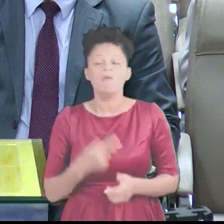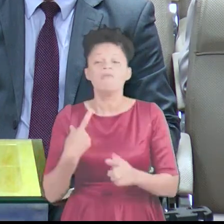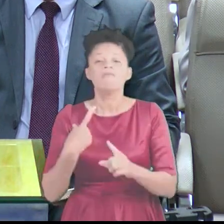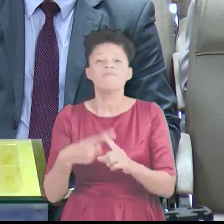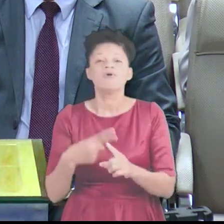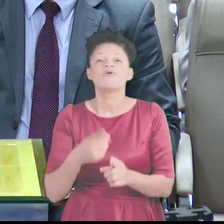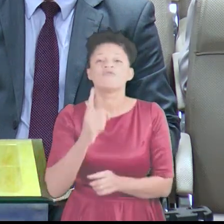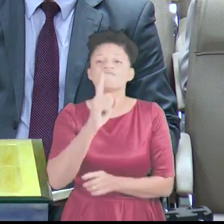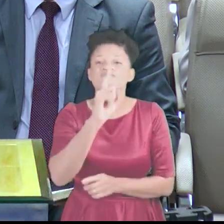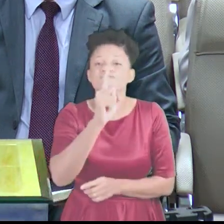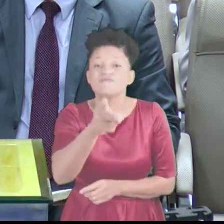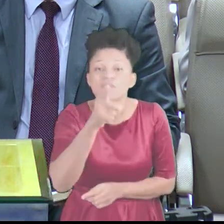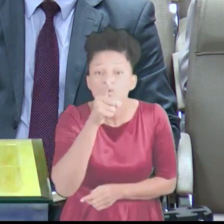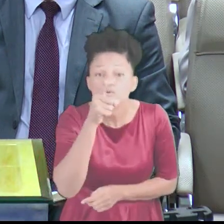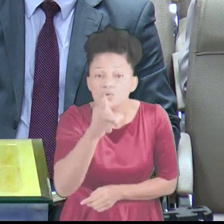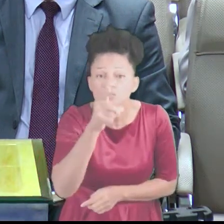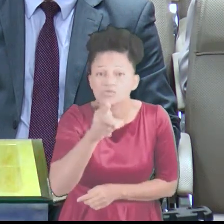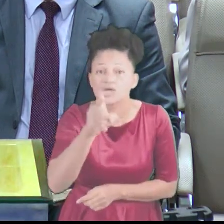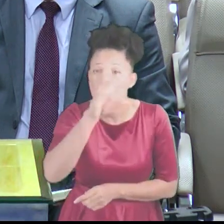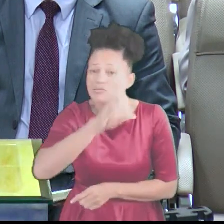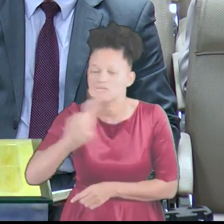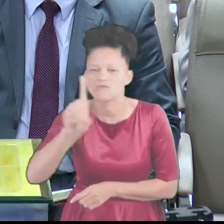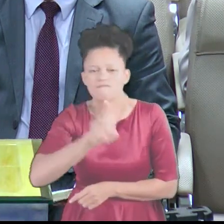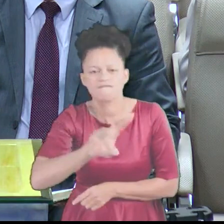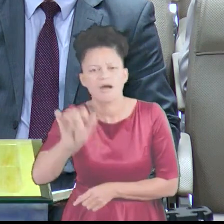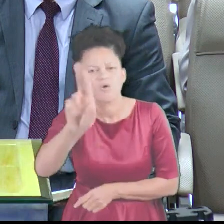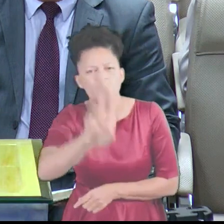Porque é você que Deus vai usar.